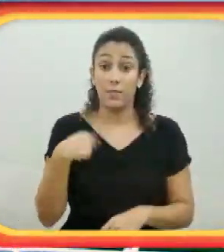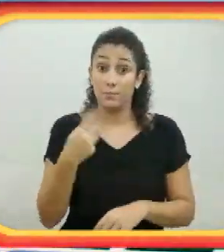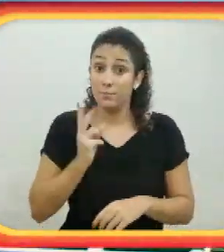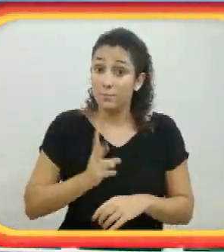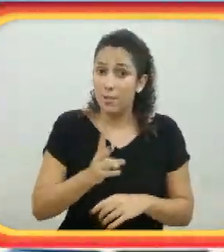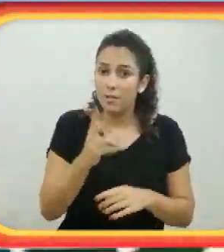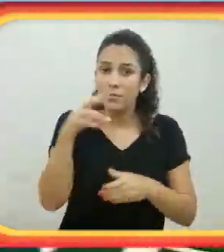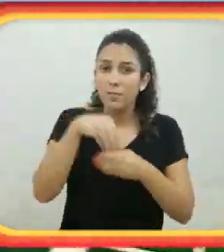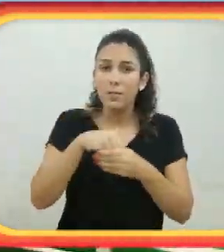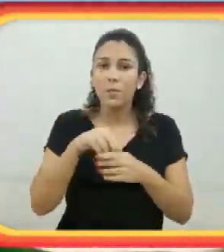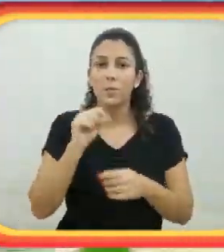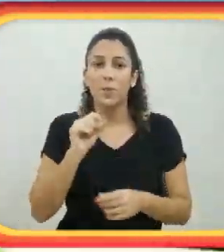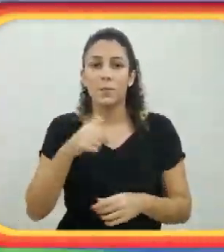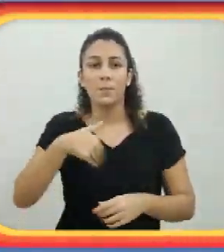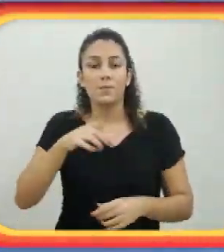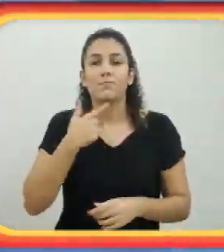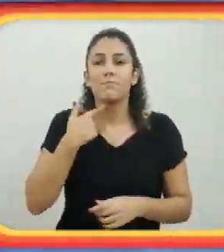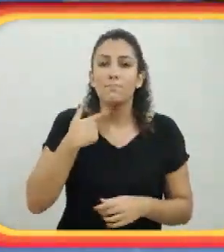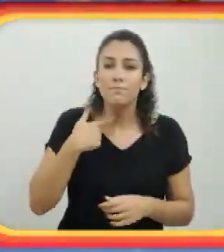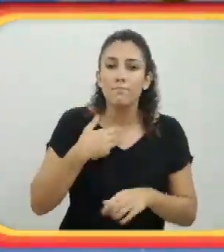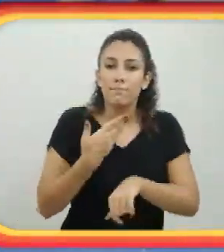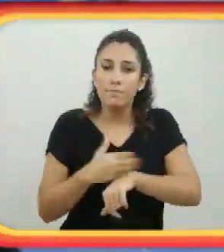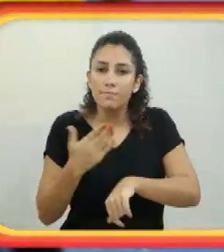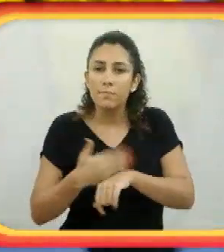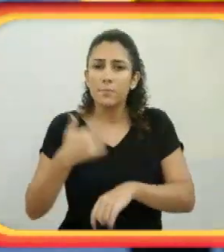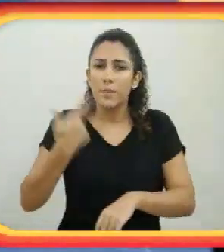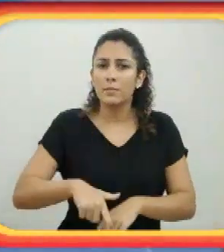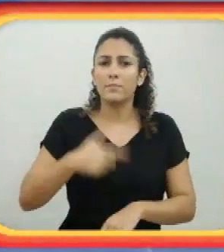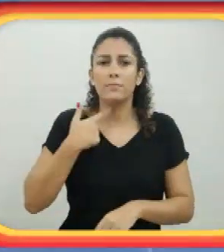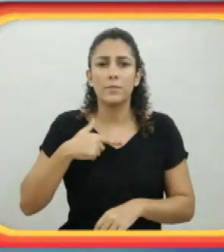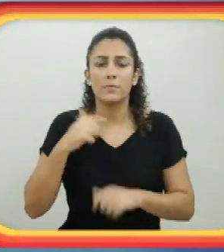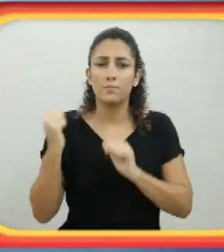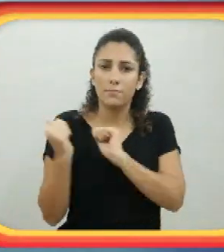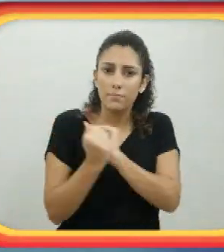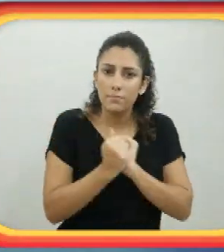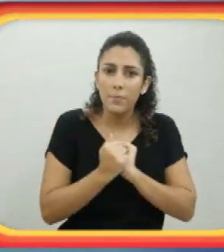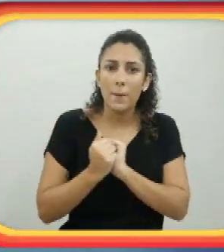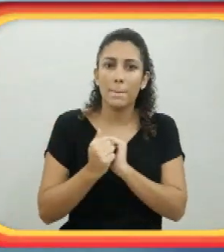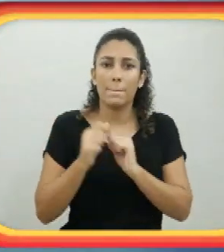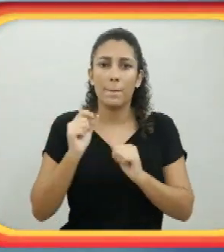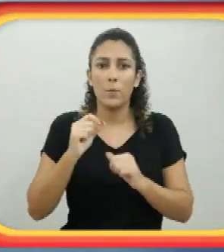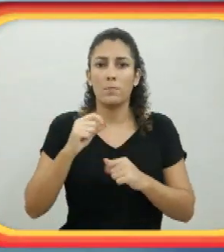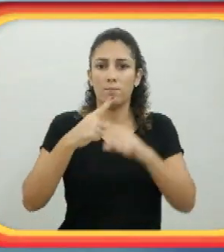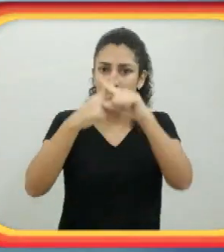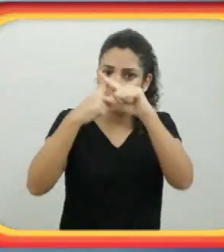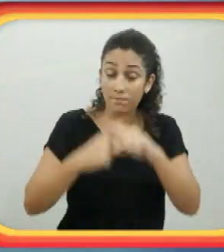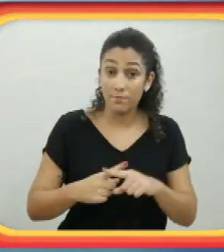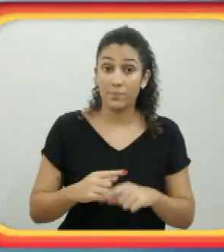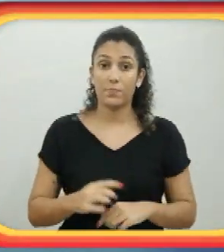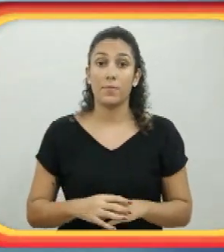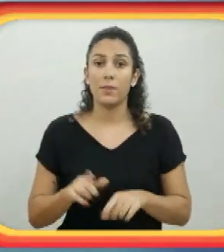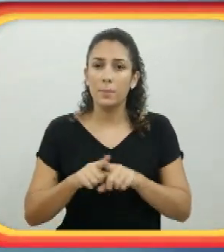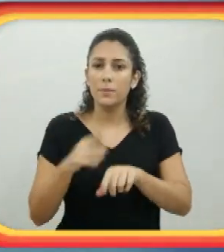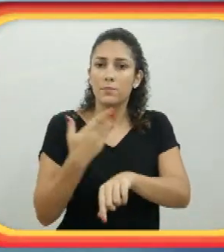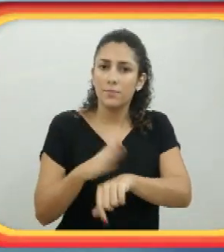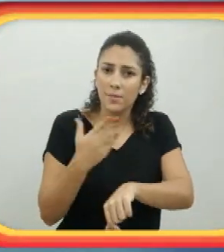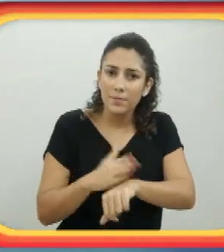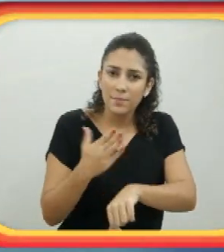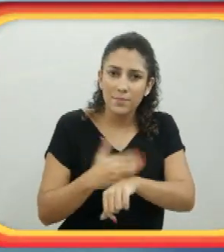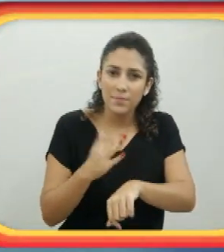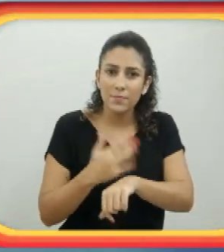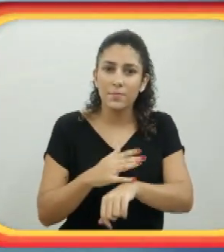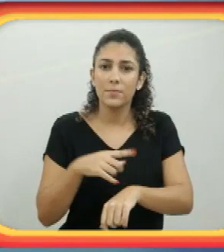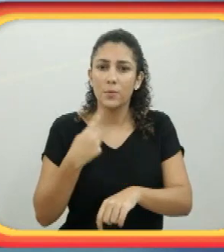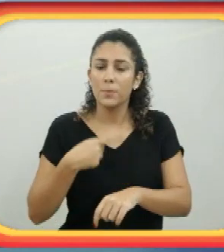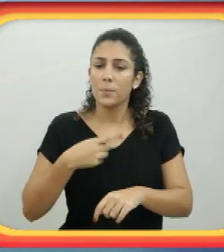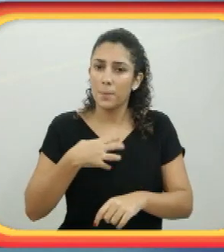esse destaque dentro do mundo, né, por a gente sempre ter a vontade daquele algo mais.